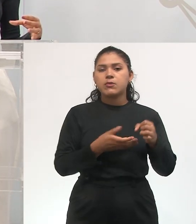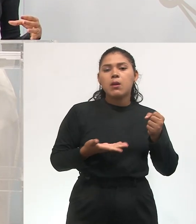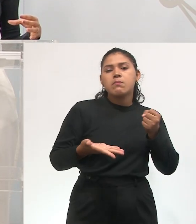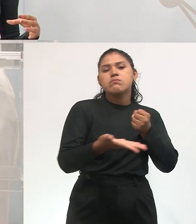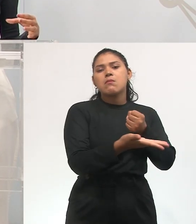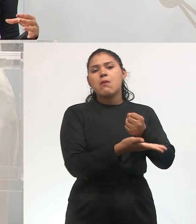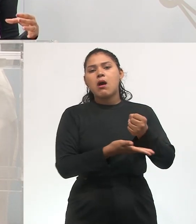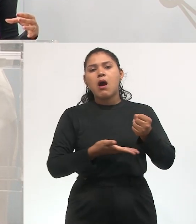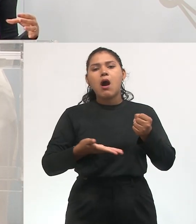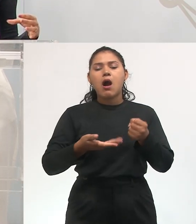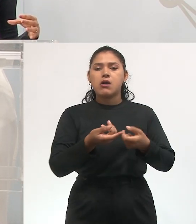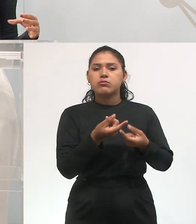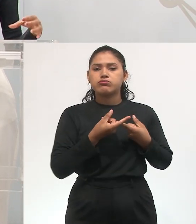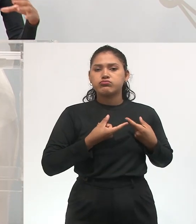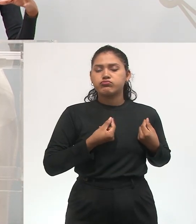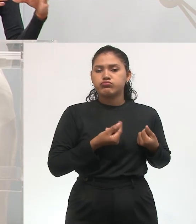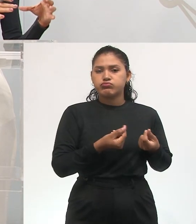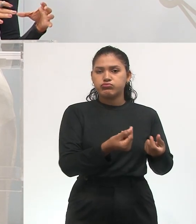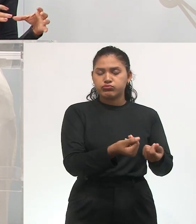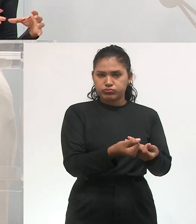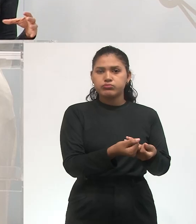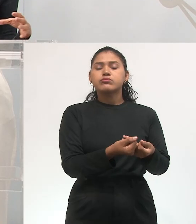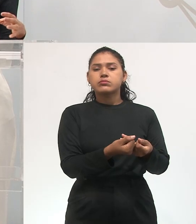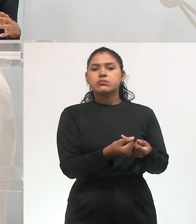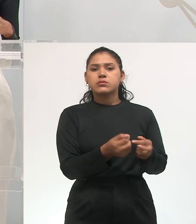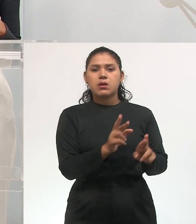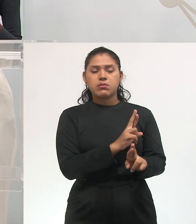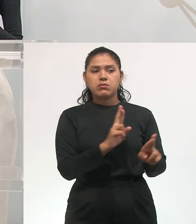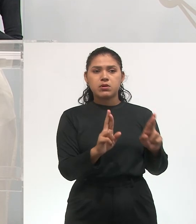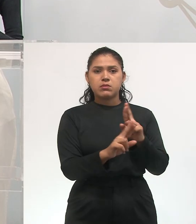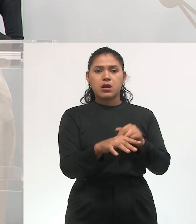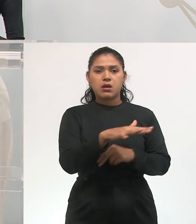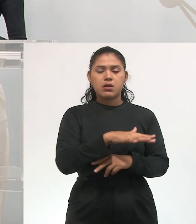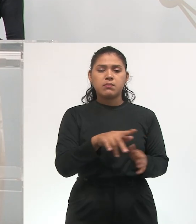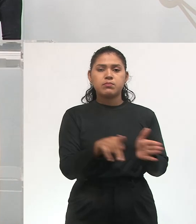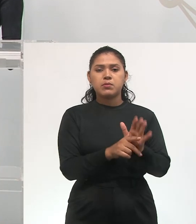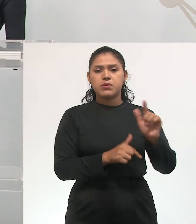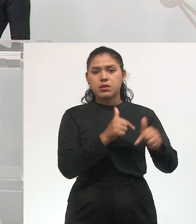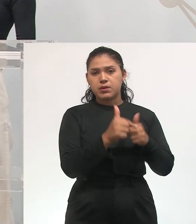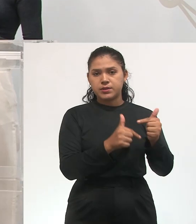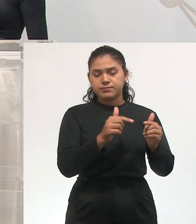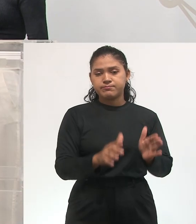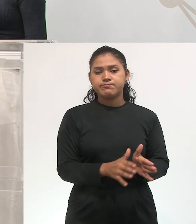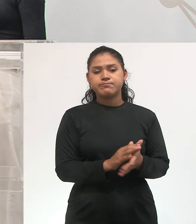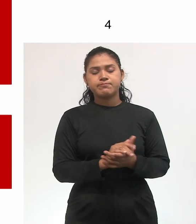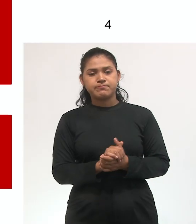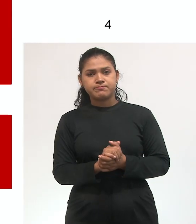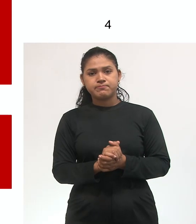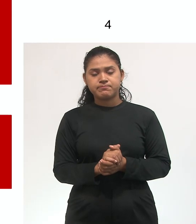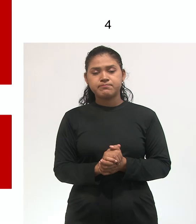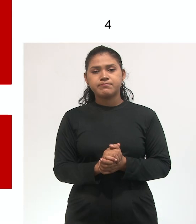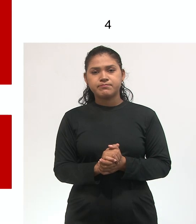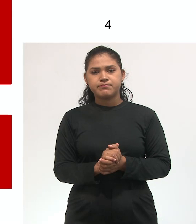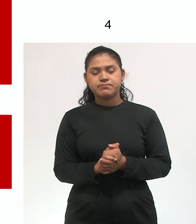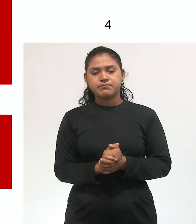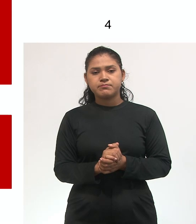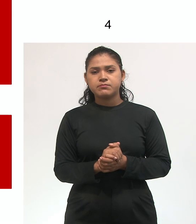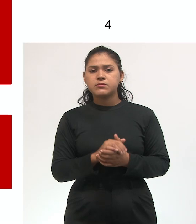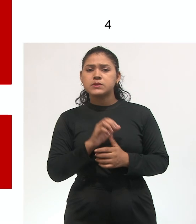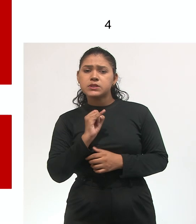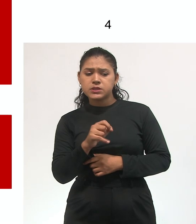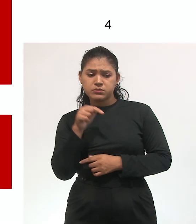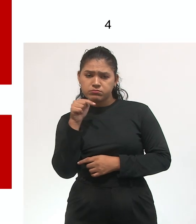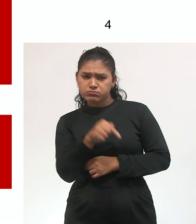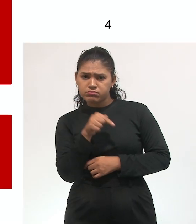essa base econômica, né? Essas relações de produção. Então, vamos adiante. Se